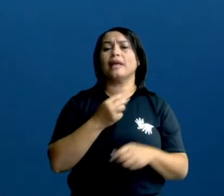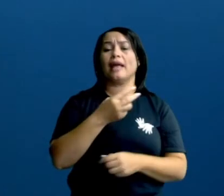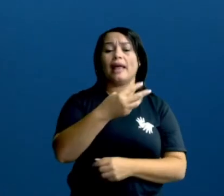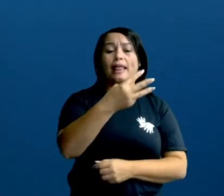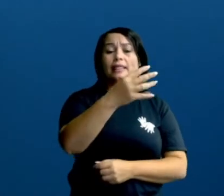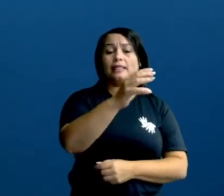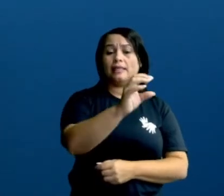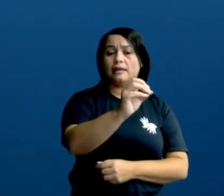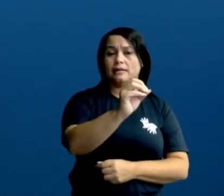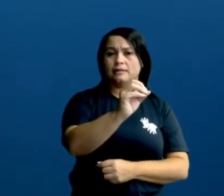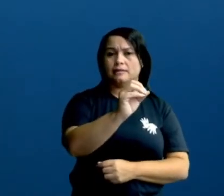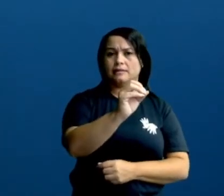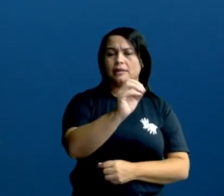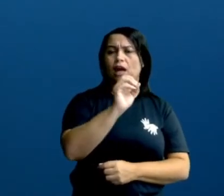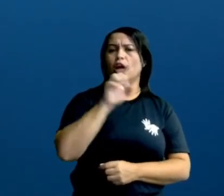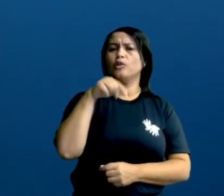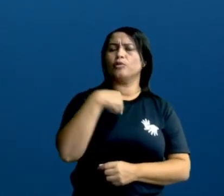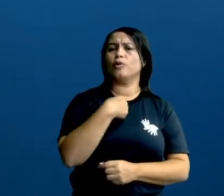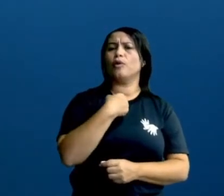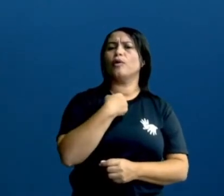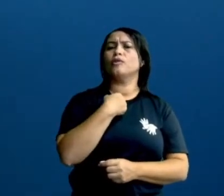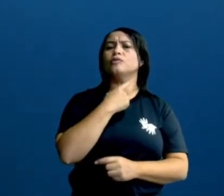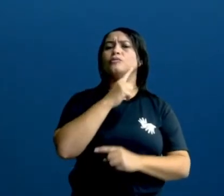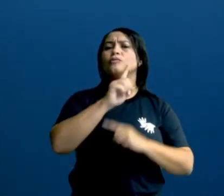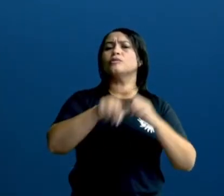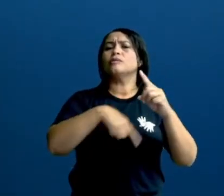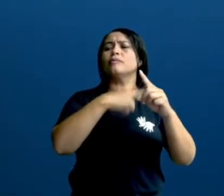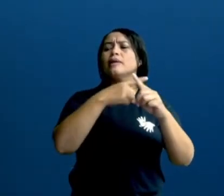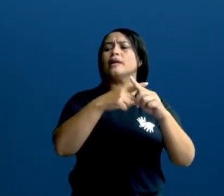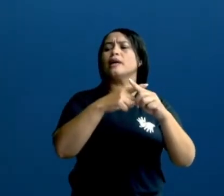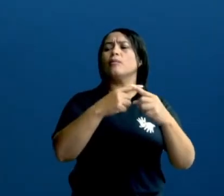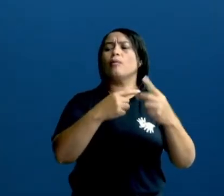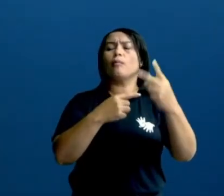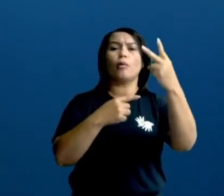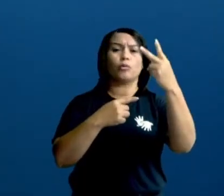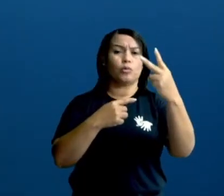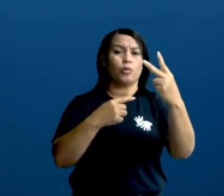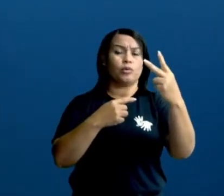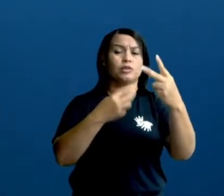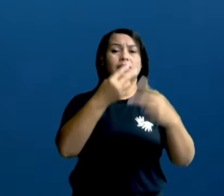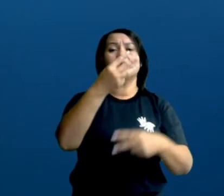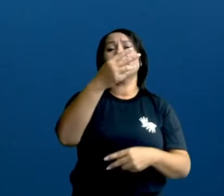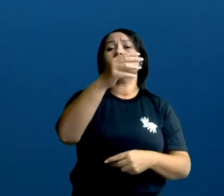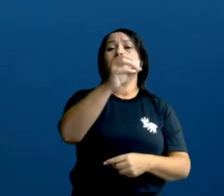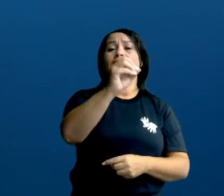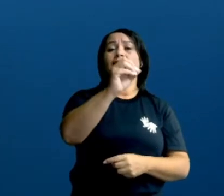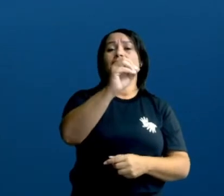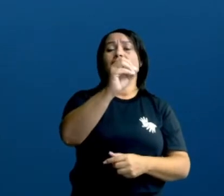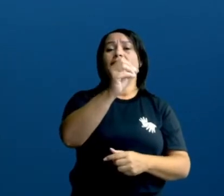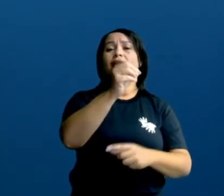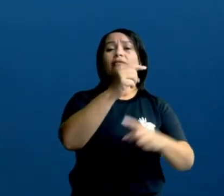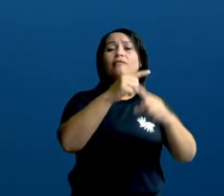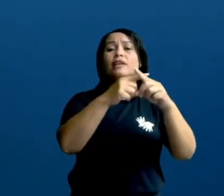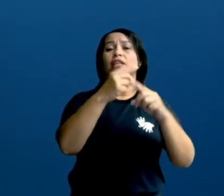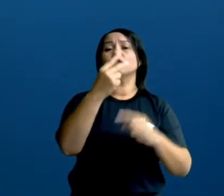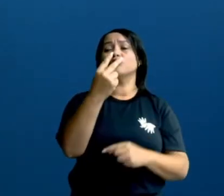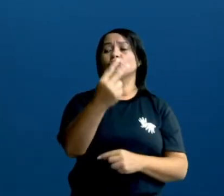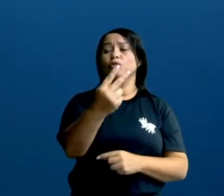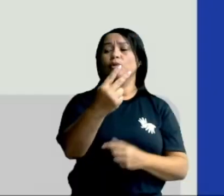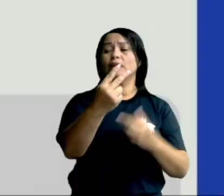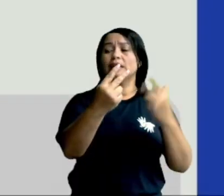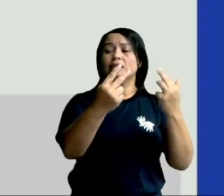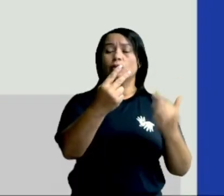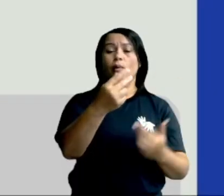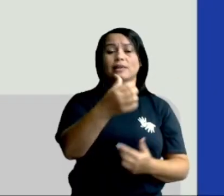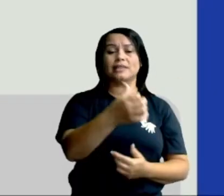30, nós multiplicamos por 2, não é isso? Então, aqui eu tenho o seguinte, ó, 30 vezes 2 foi igual